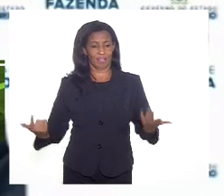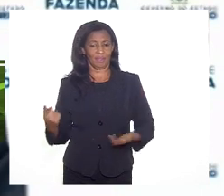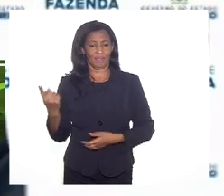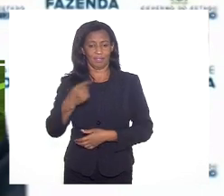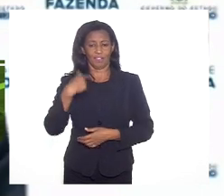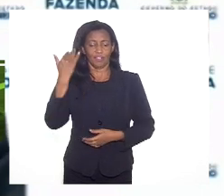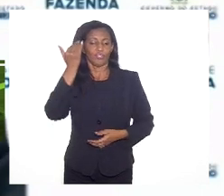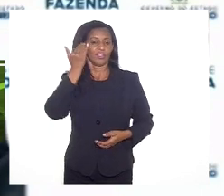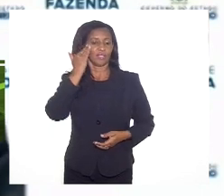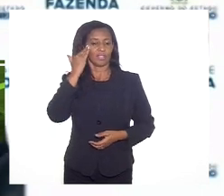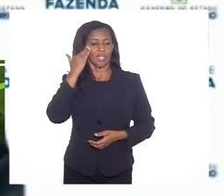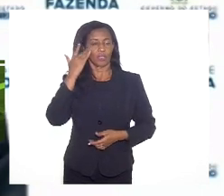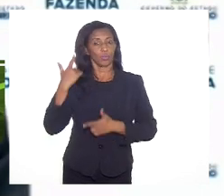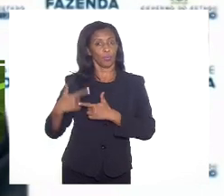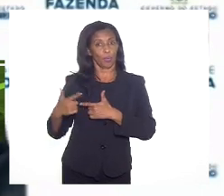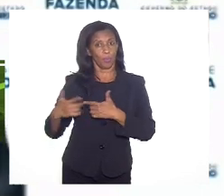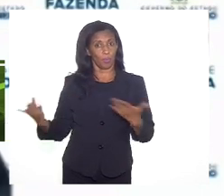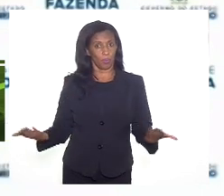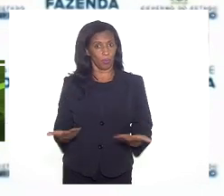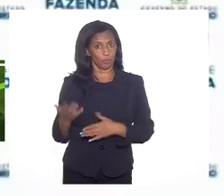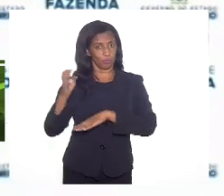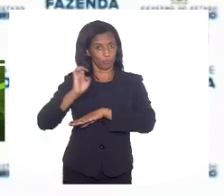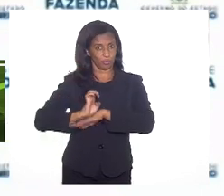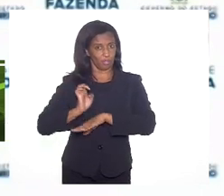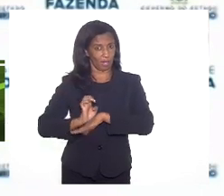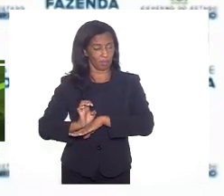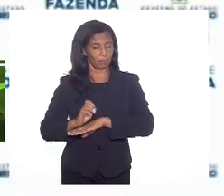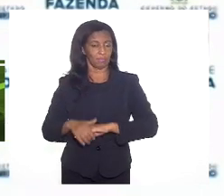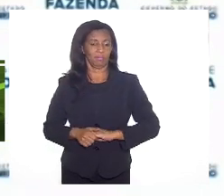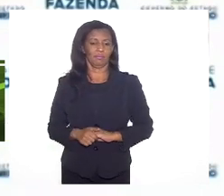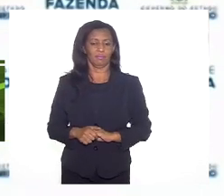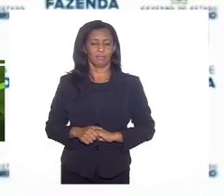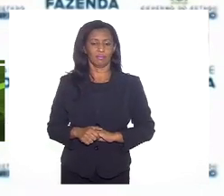grande problema hoje do Estado é uma questão de